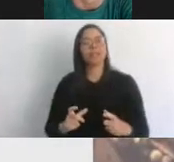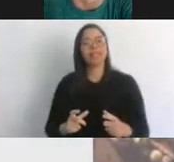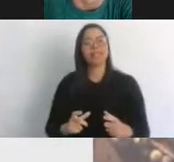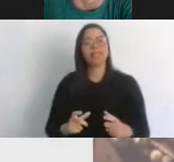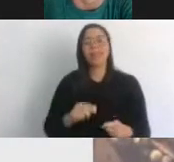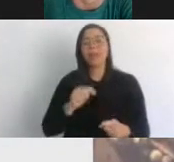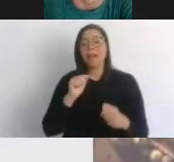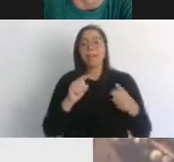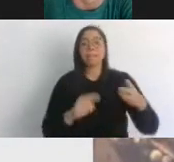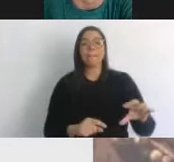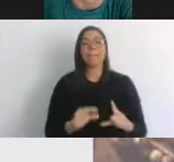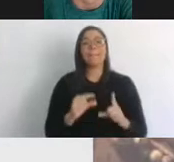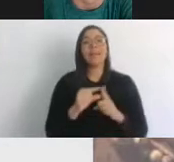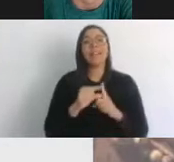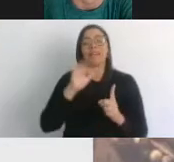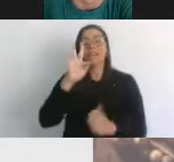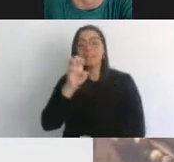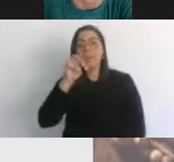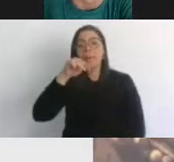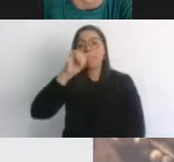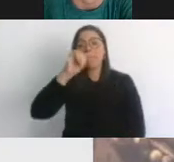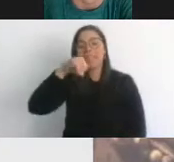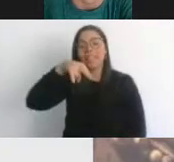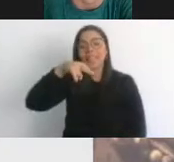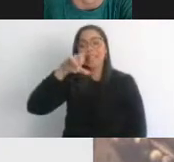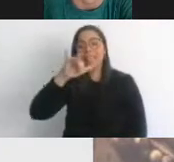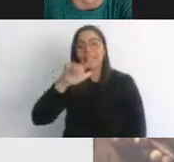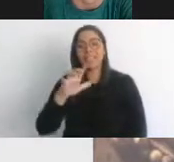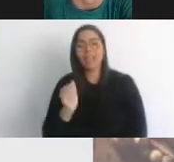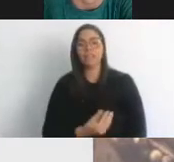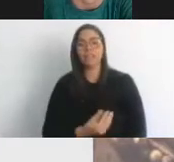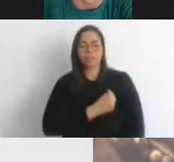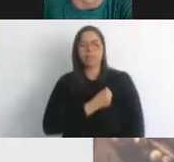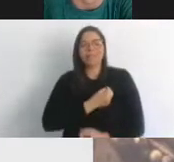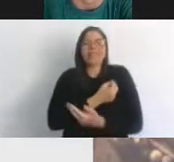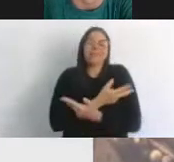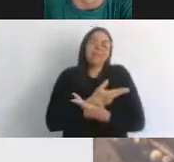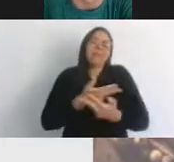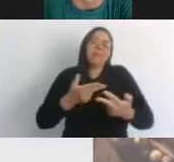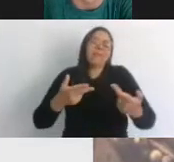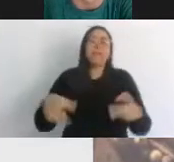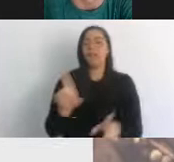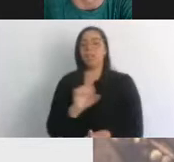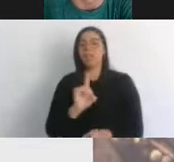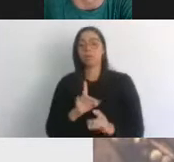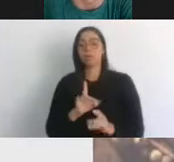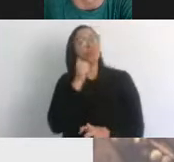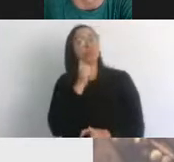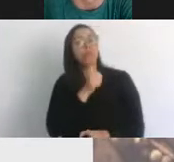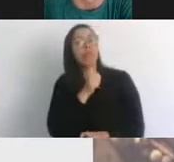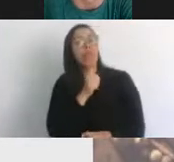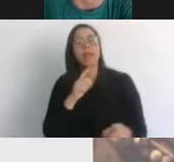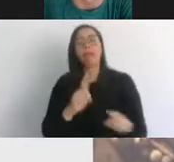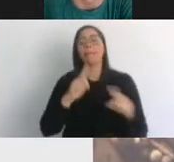feminilidade ela pode estar presente em várias outras estruturas que não necessariamente se reconhece como mulher tá a